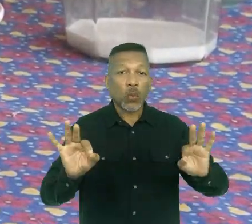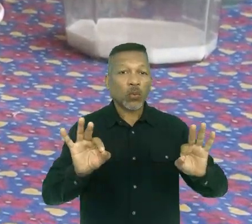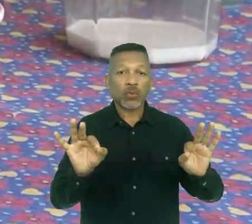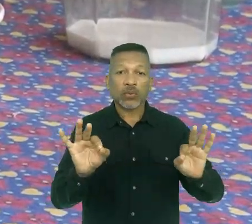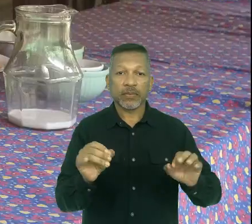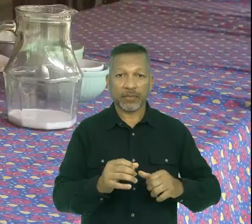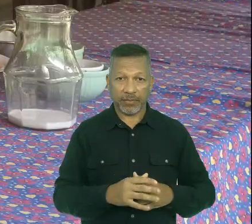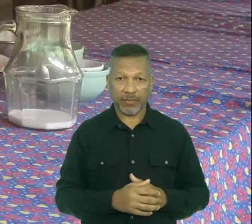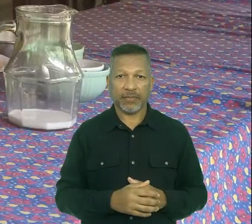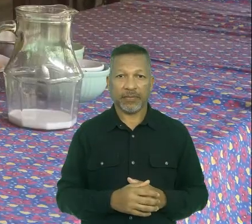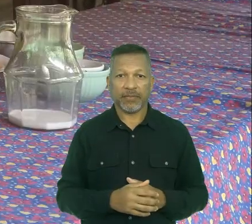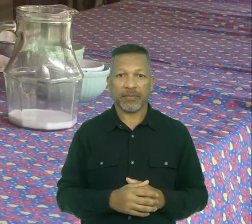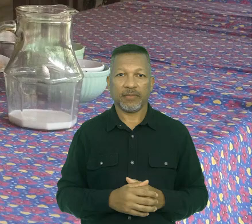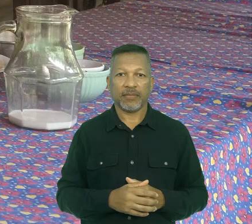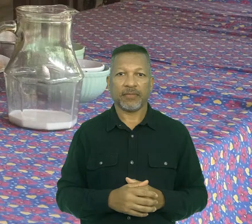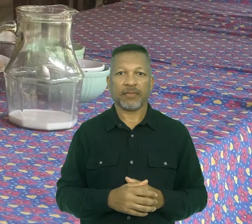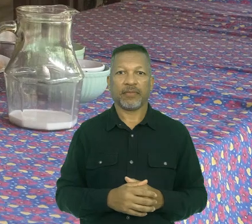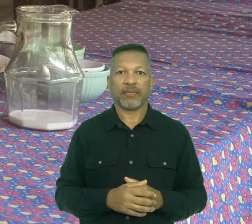olha.